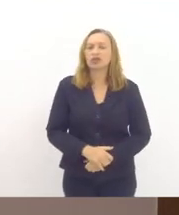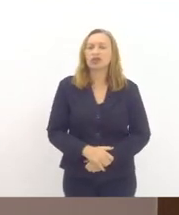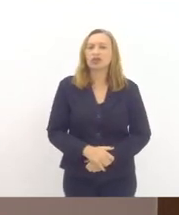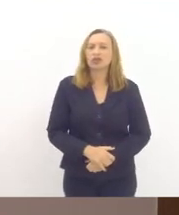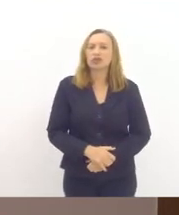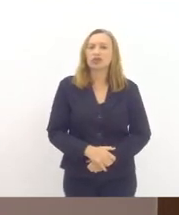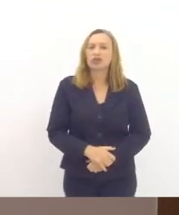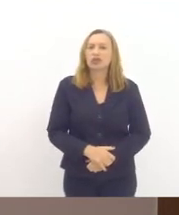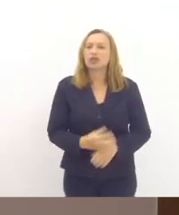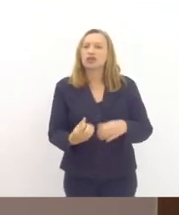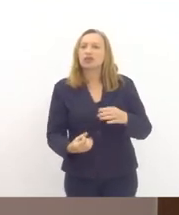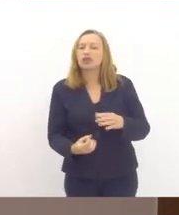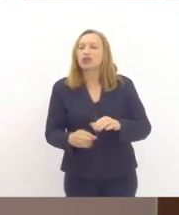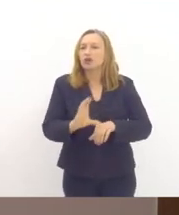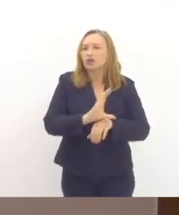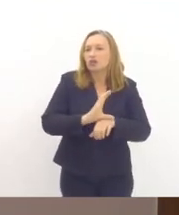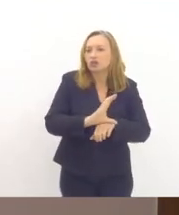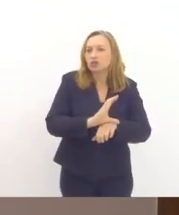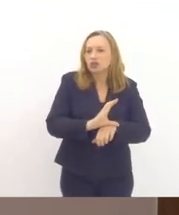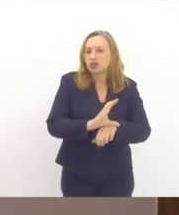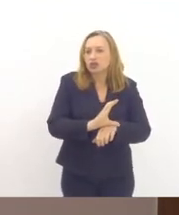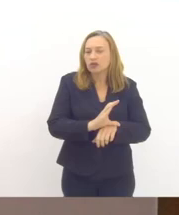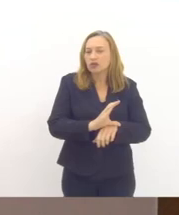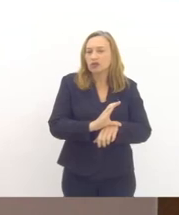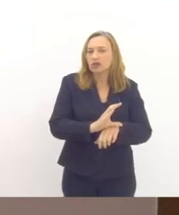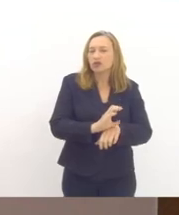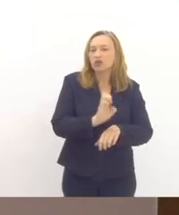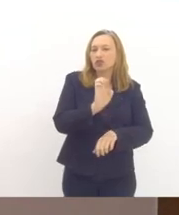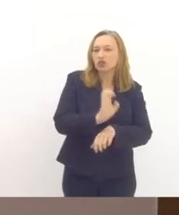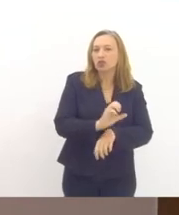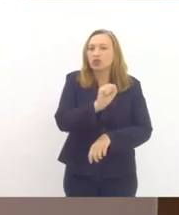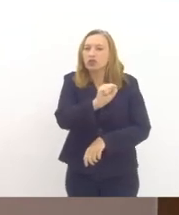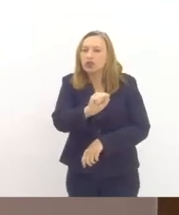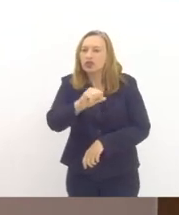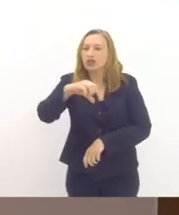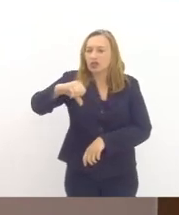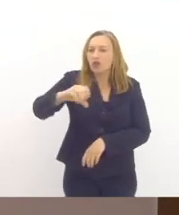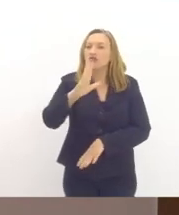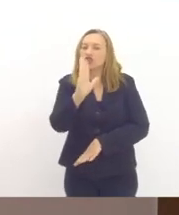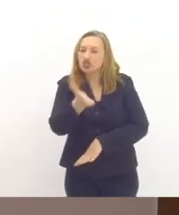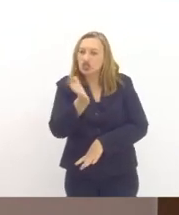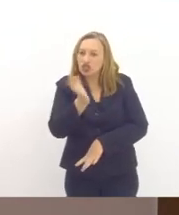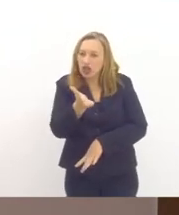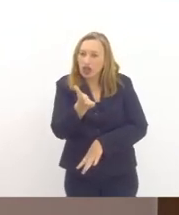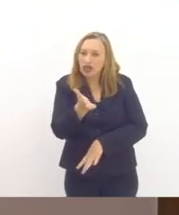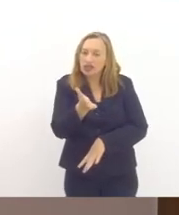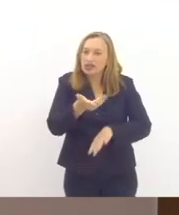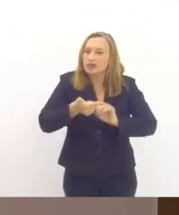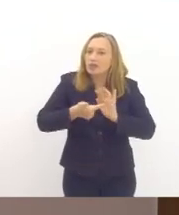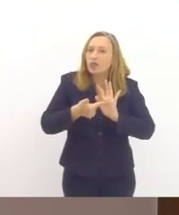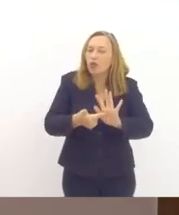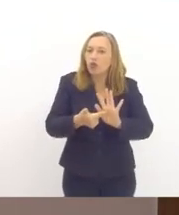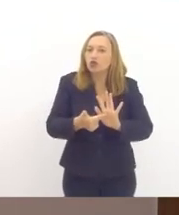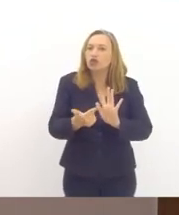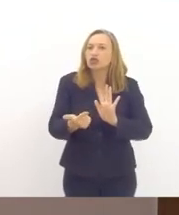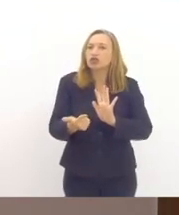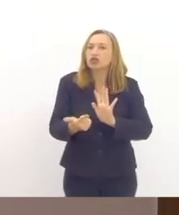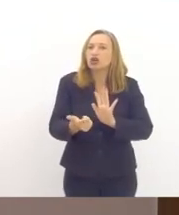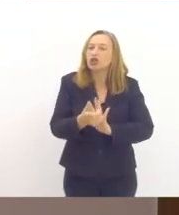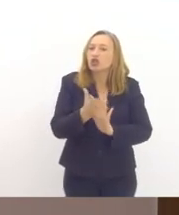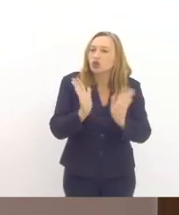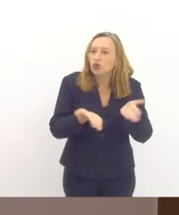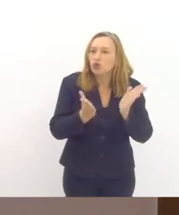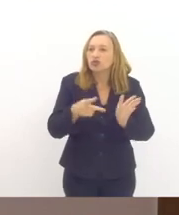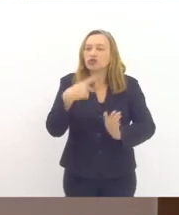na Constituição Estadual de 89, nessa Constituição, já se menciona o que nós hoje